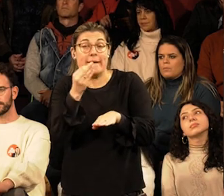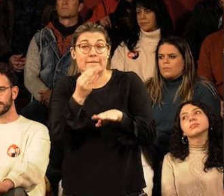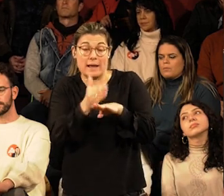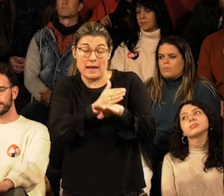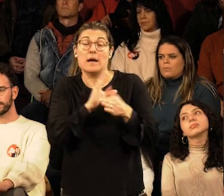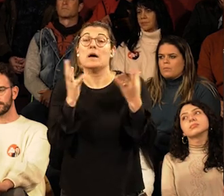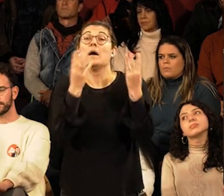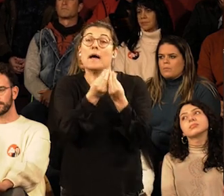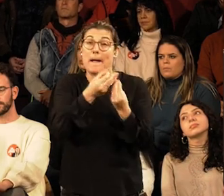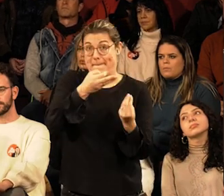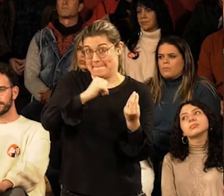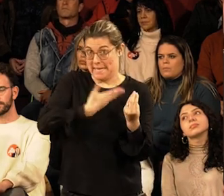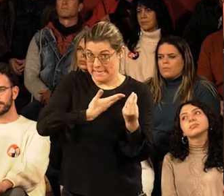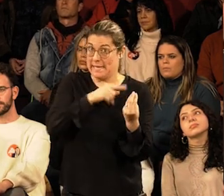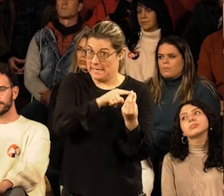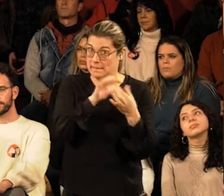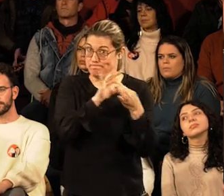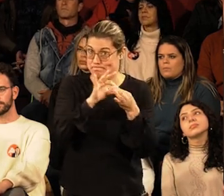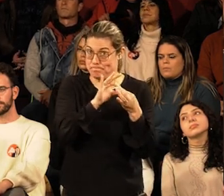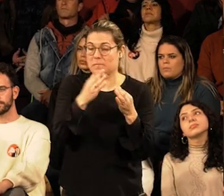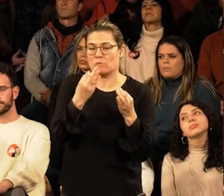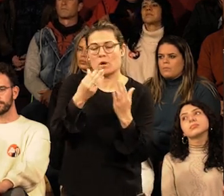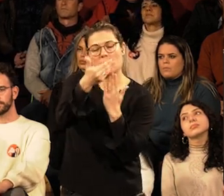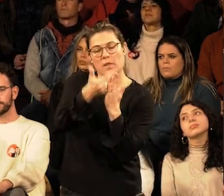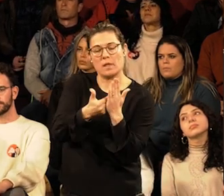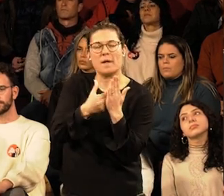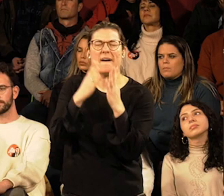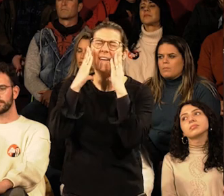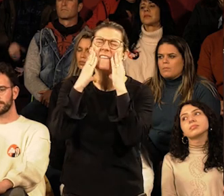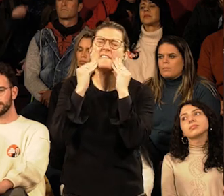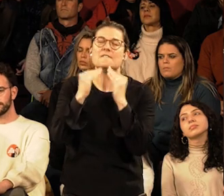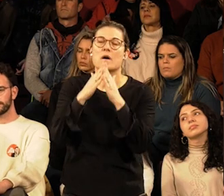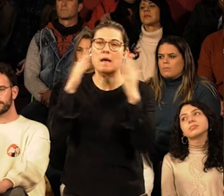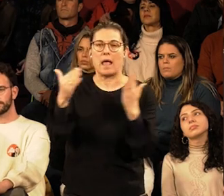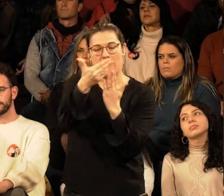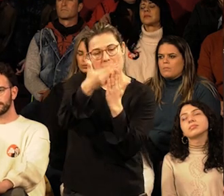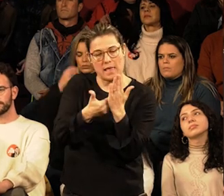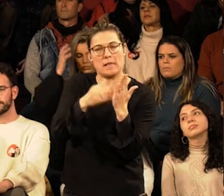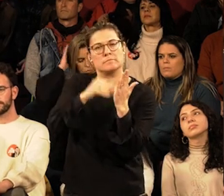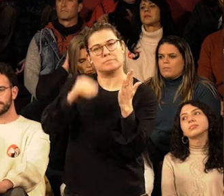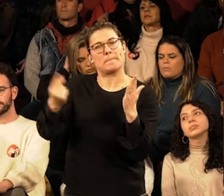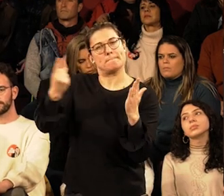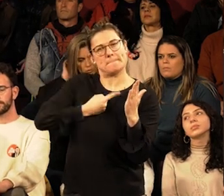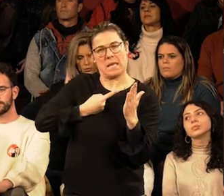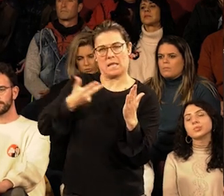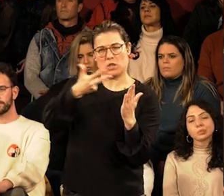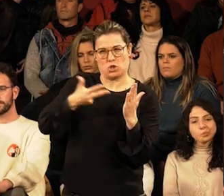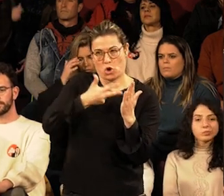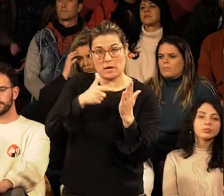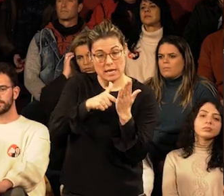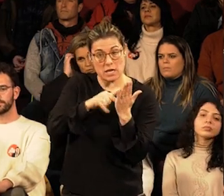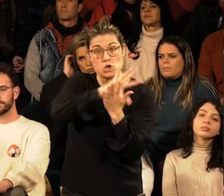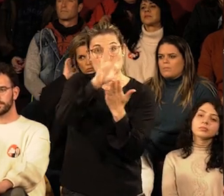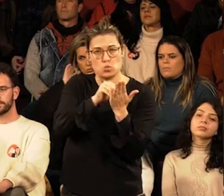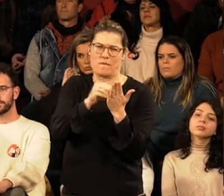colaboração com o PSD assinar o vergonhoso memorando imposto pela tro tudo era